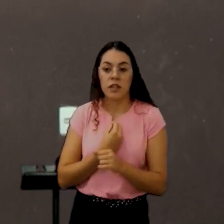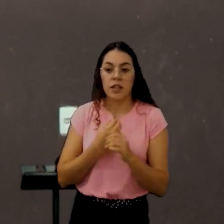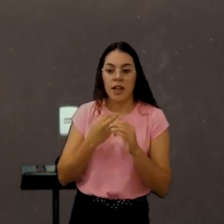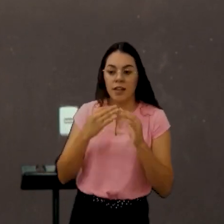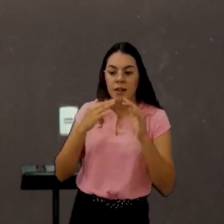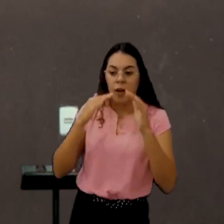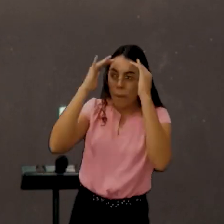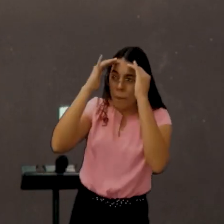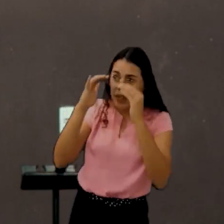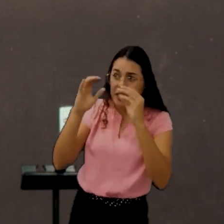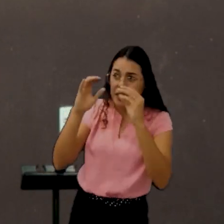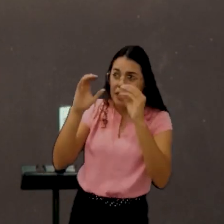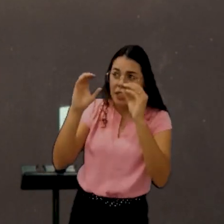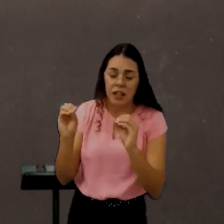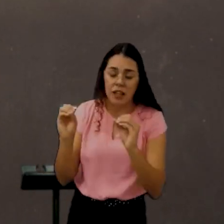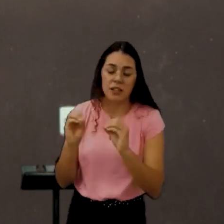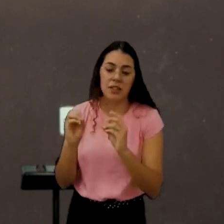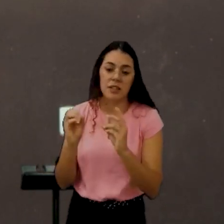desorganizados, em seres